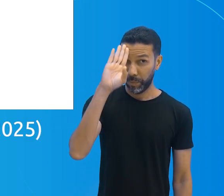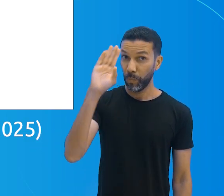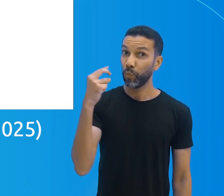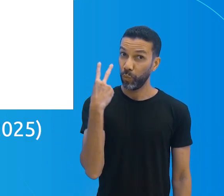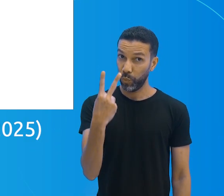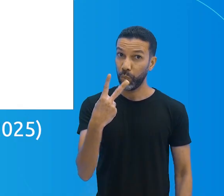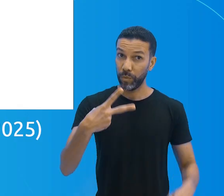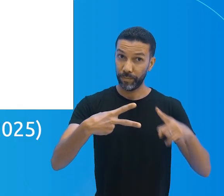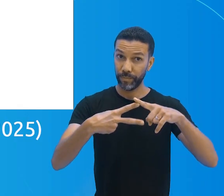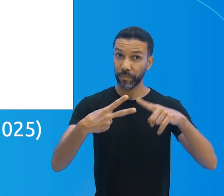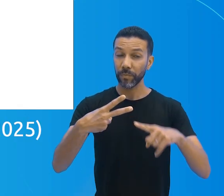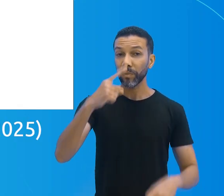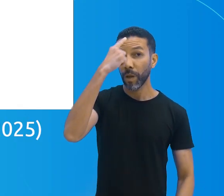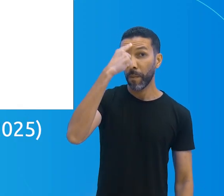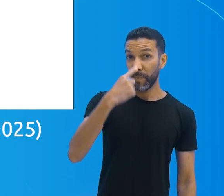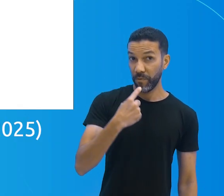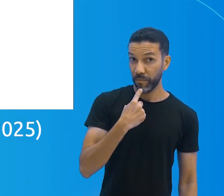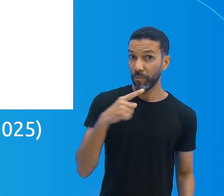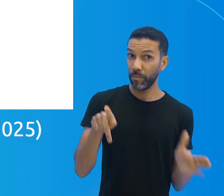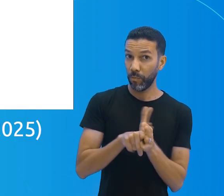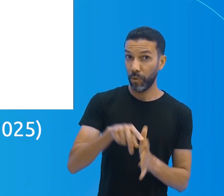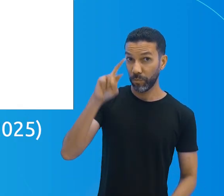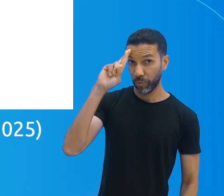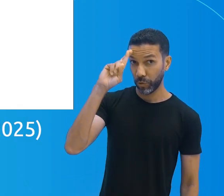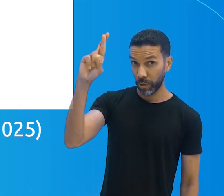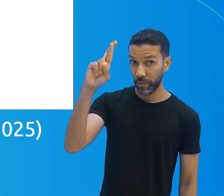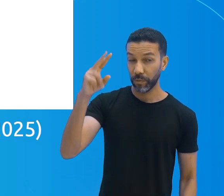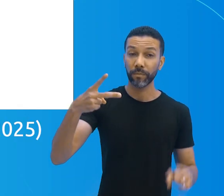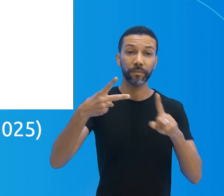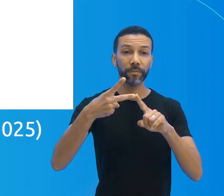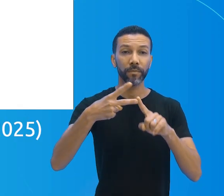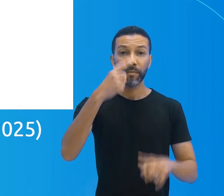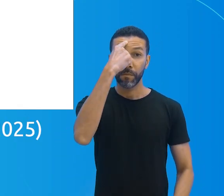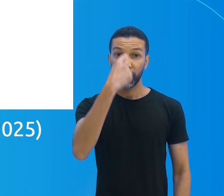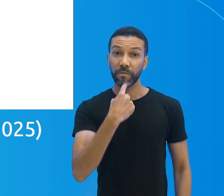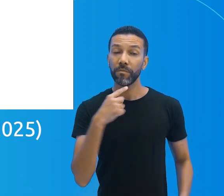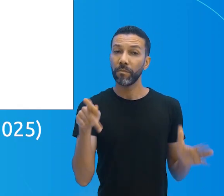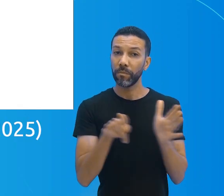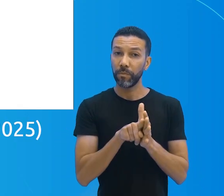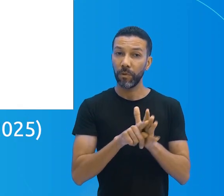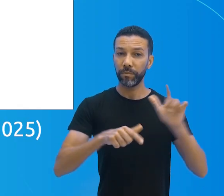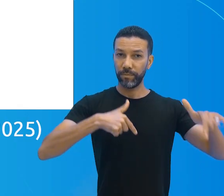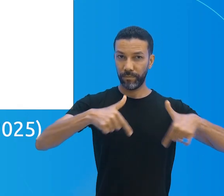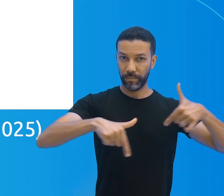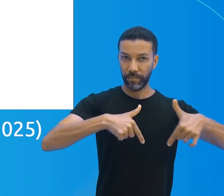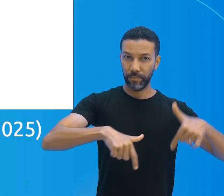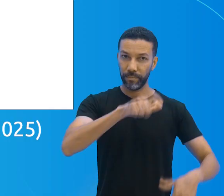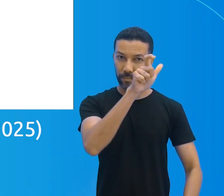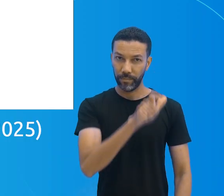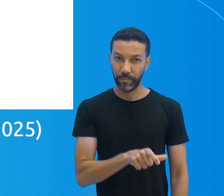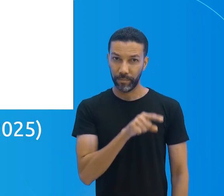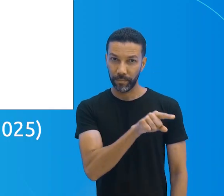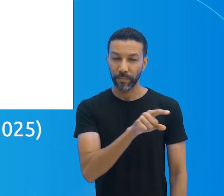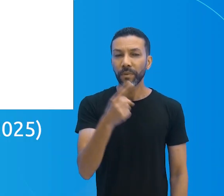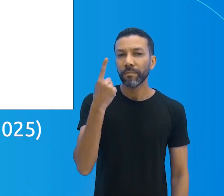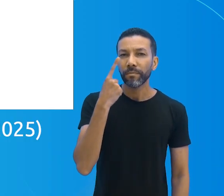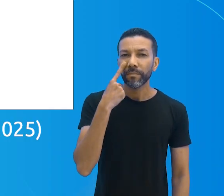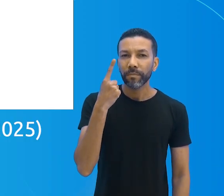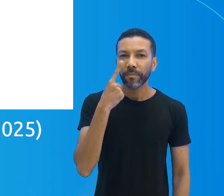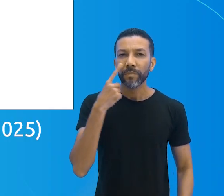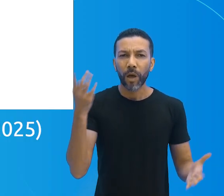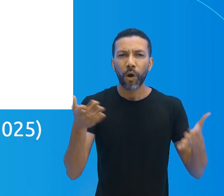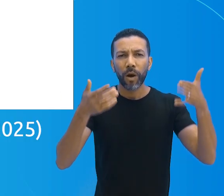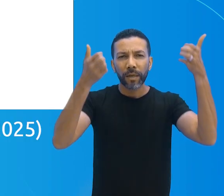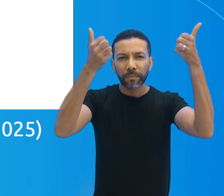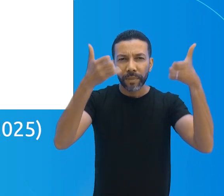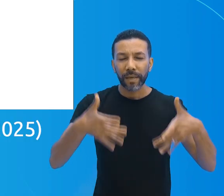né? Que é o perfil do chefe e o perfil do servidor. Então, vamos dar uma olhada nisso,